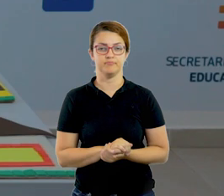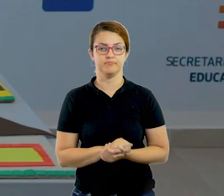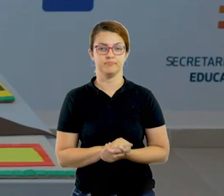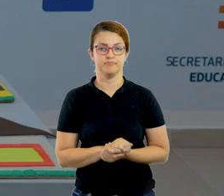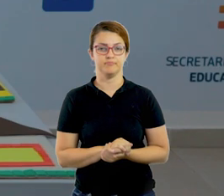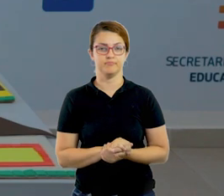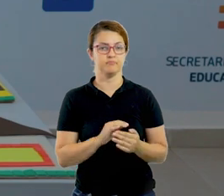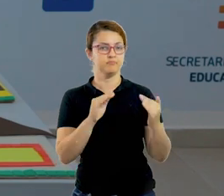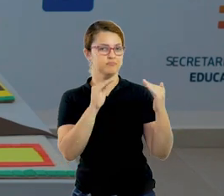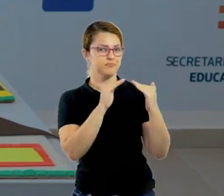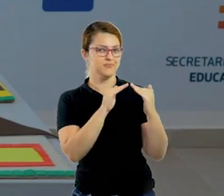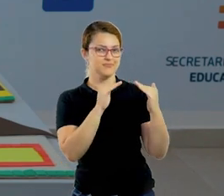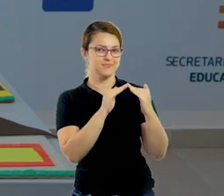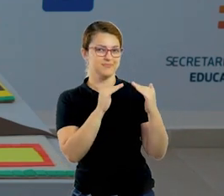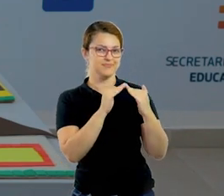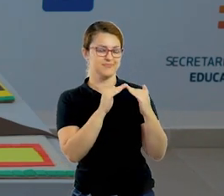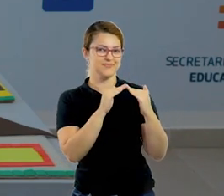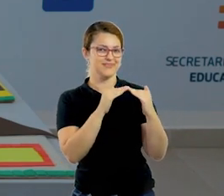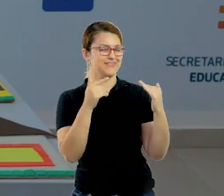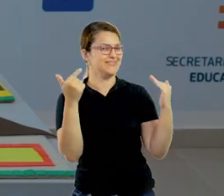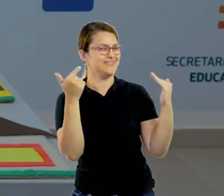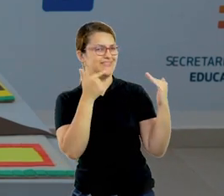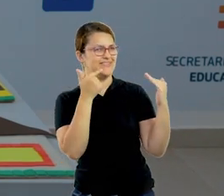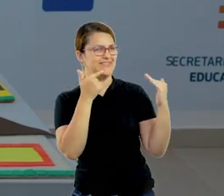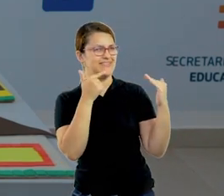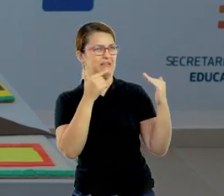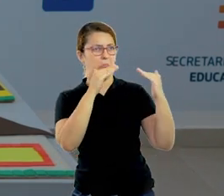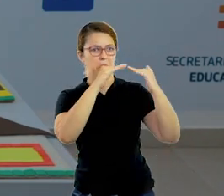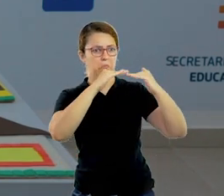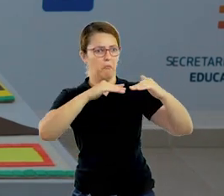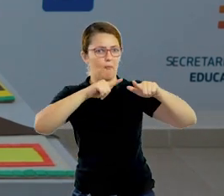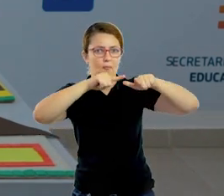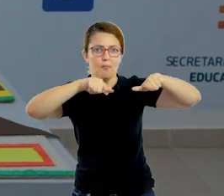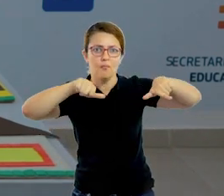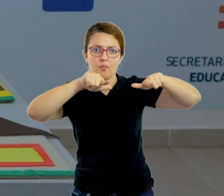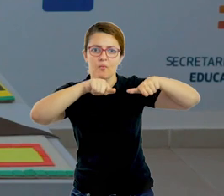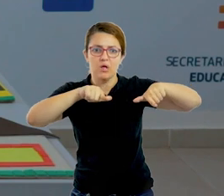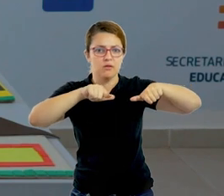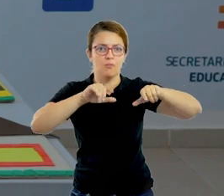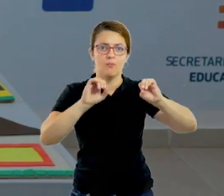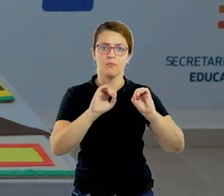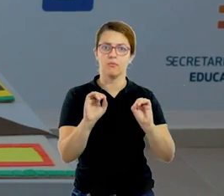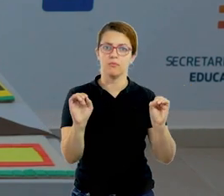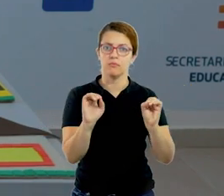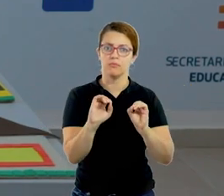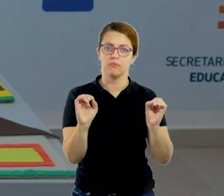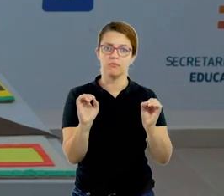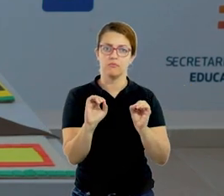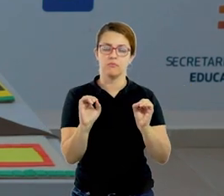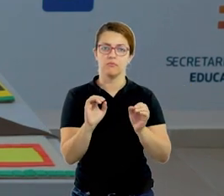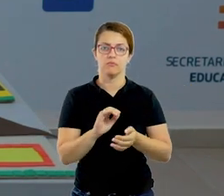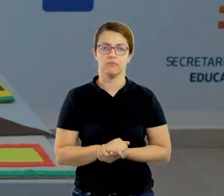Era uma casa muito engraçada, não tinha teto, não tinha nada.